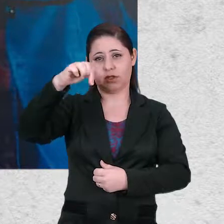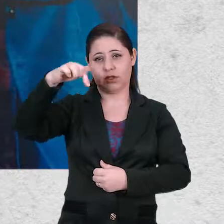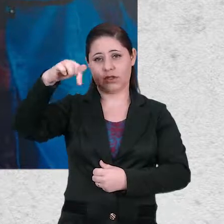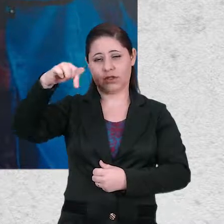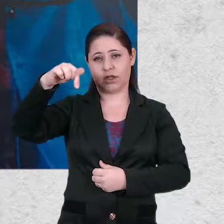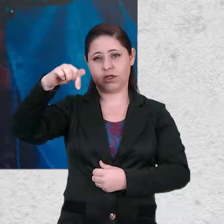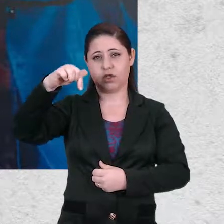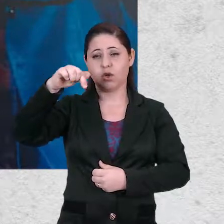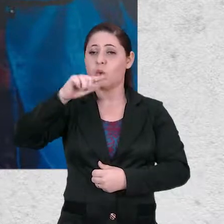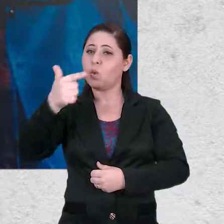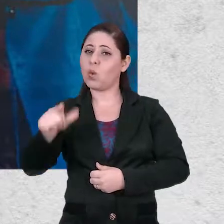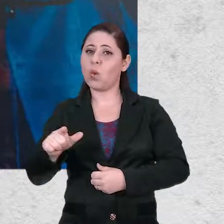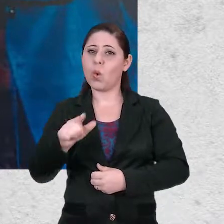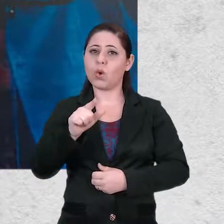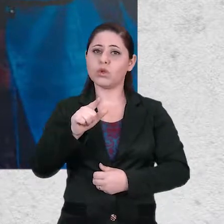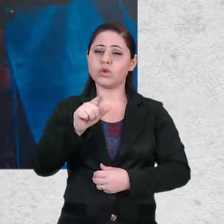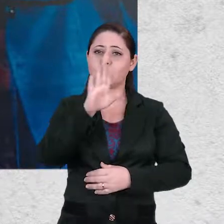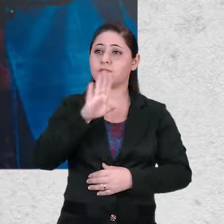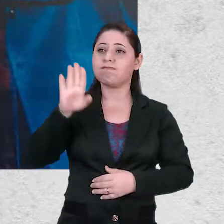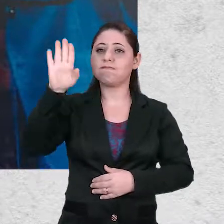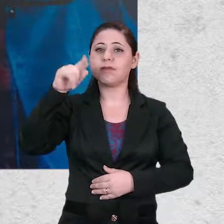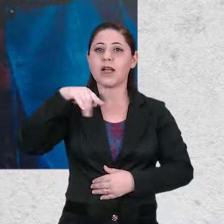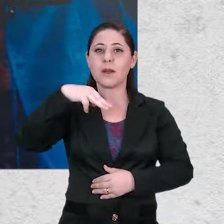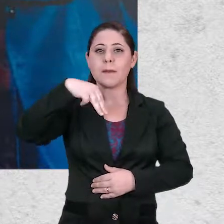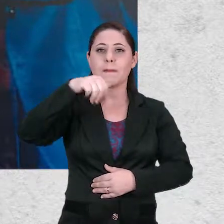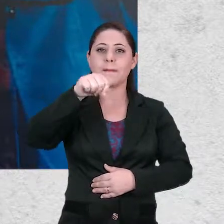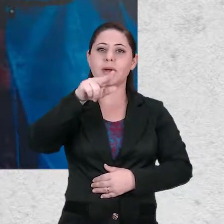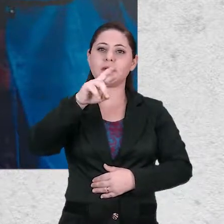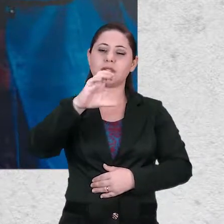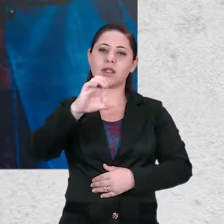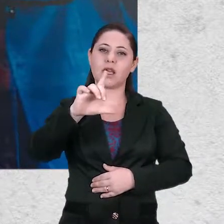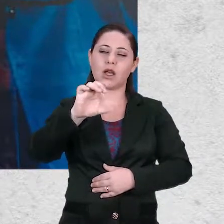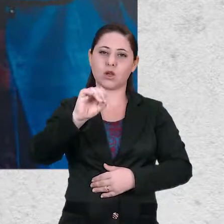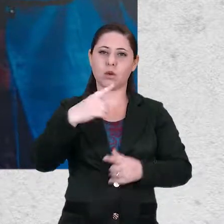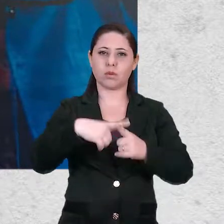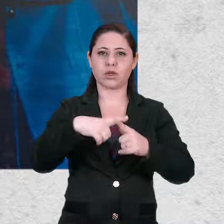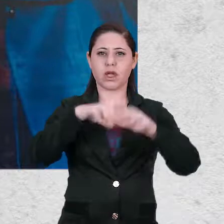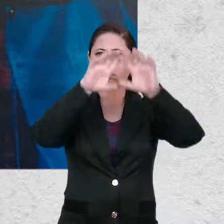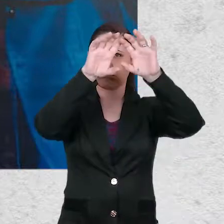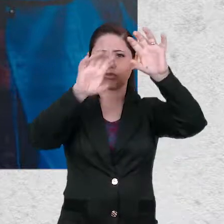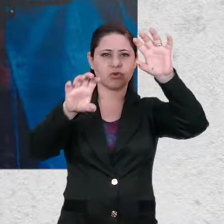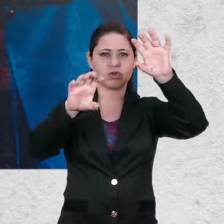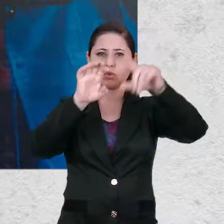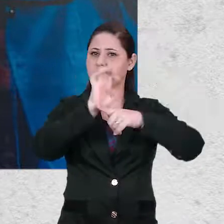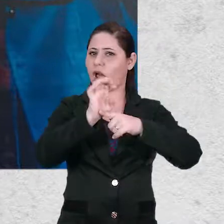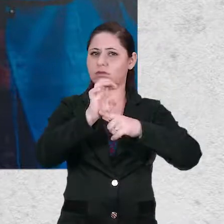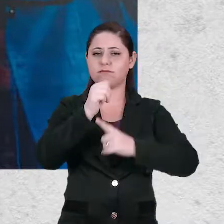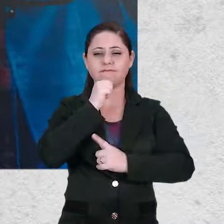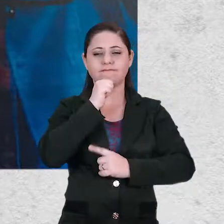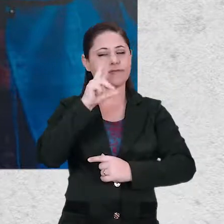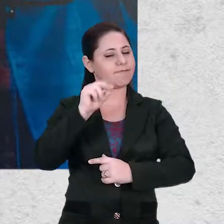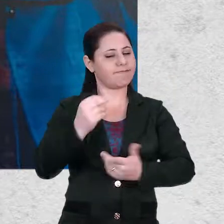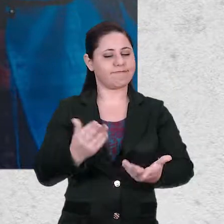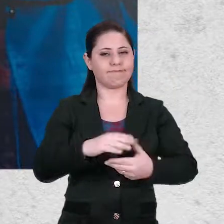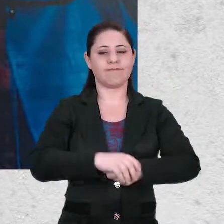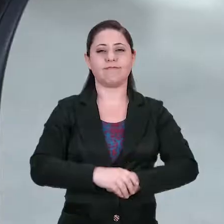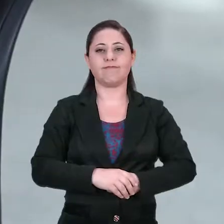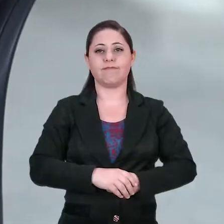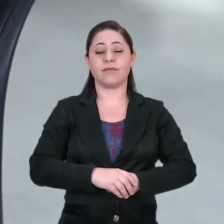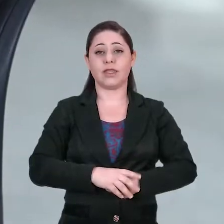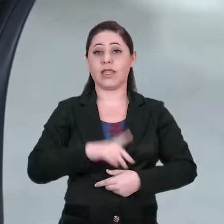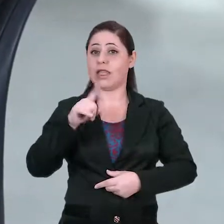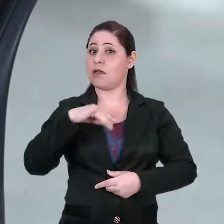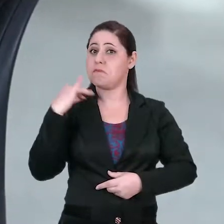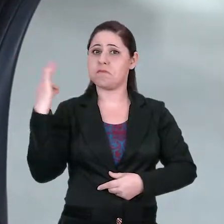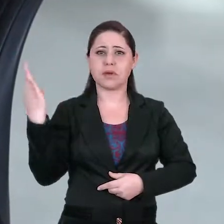Miranda, que Mato Grosso era um só. Então aí você imagine como era o nosso estado, né? E foi excelente.